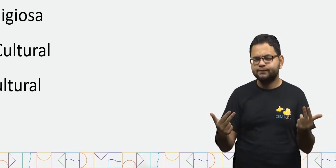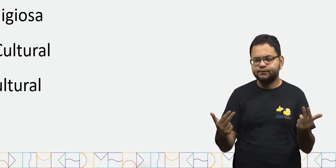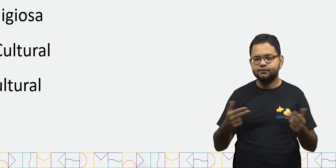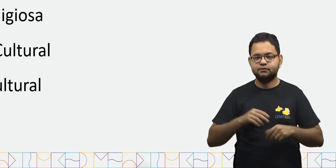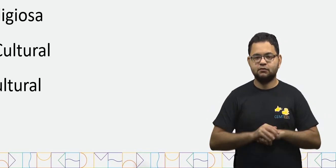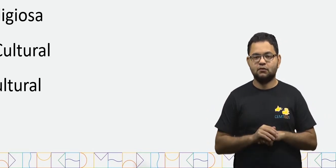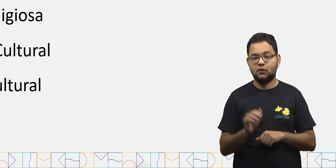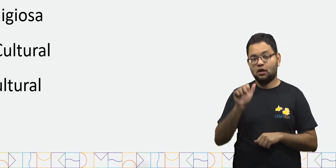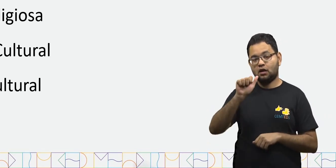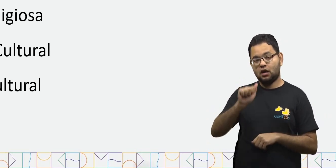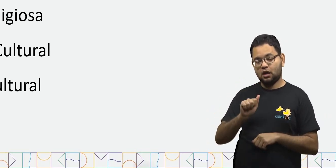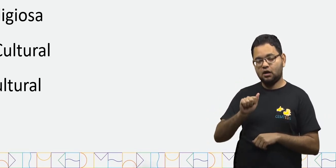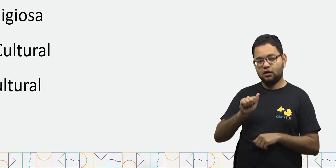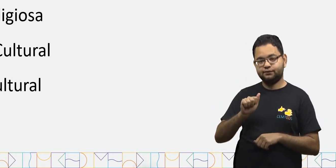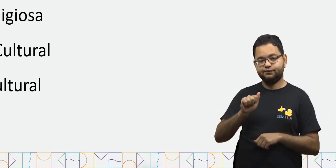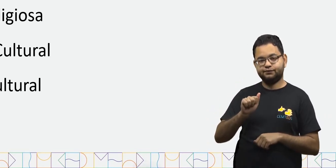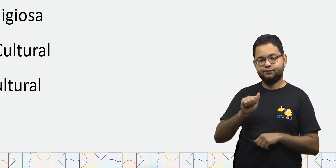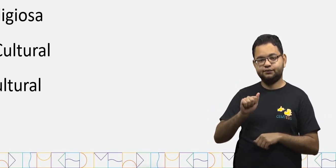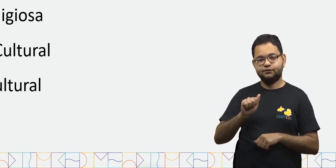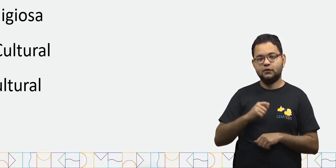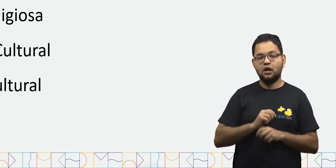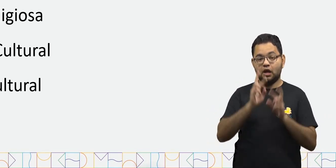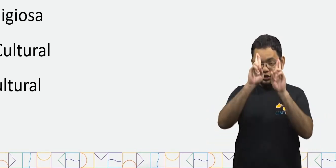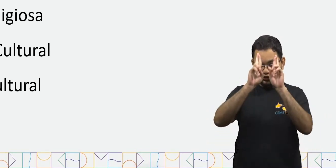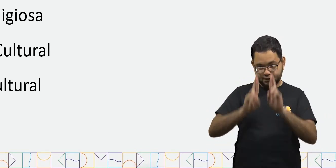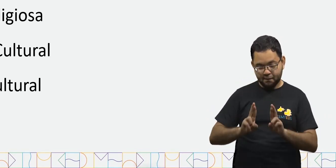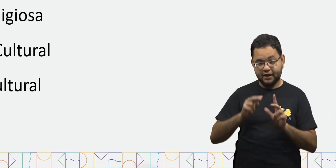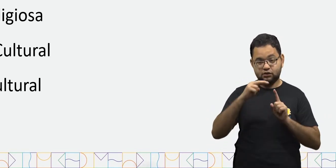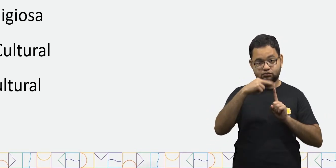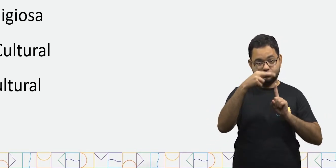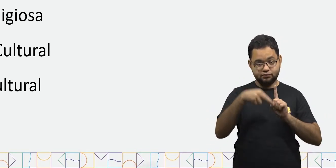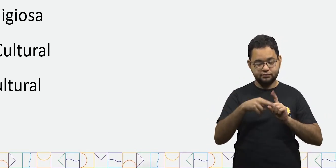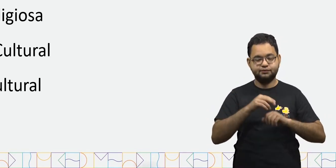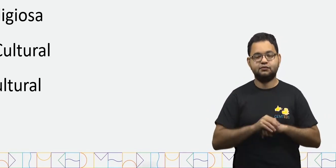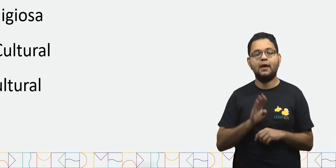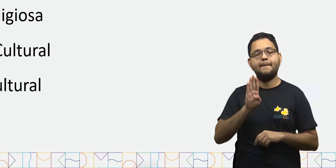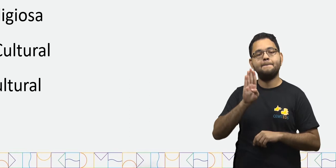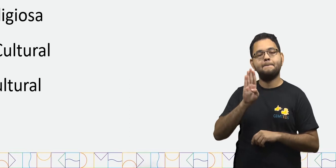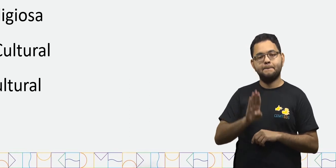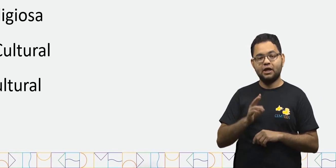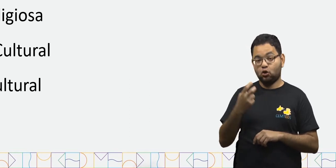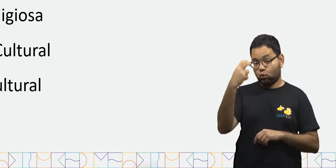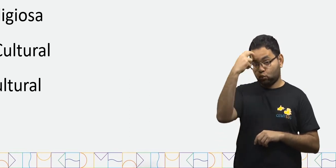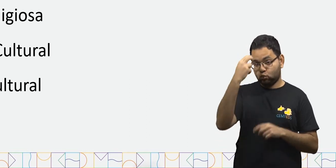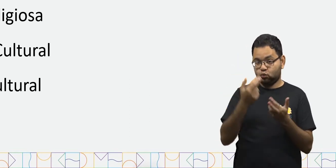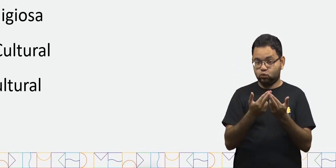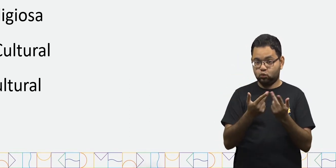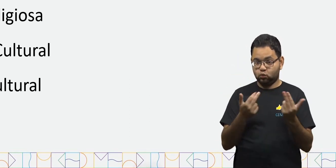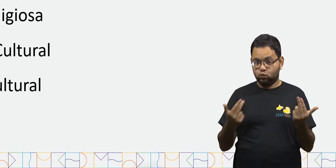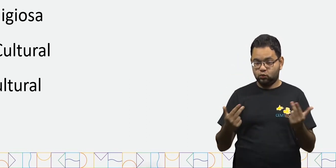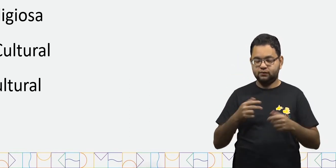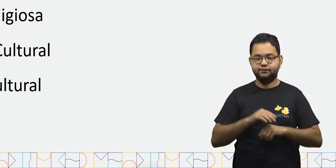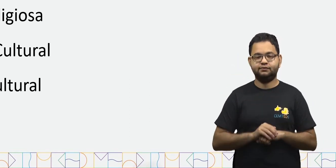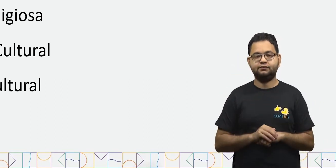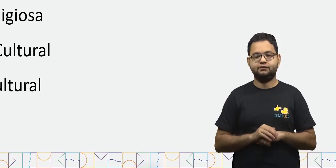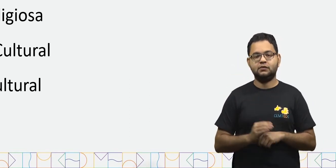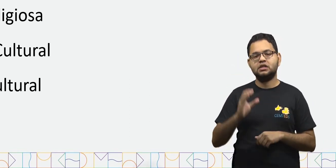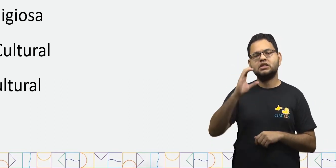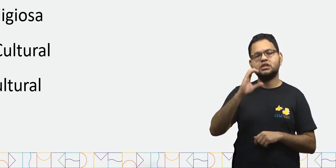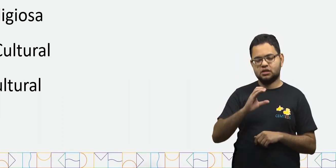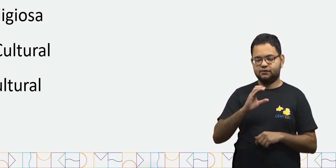diferentes culturas? Alternativa A, tolerância religiosa. Alternativa B, diversidade